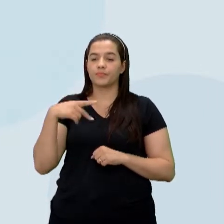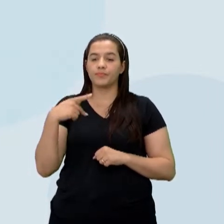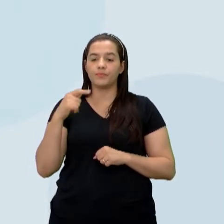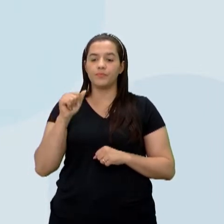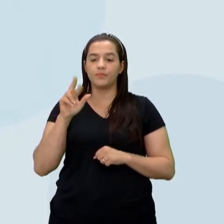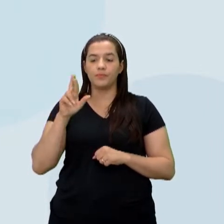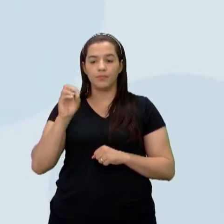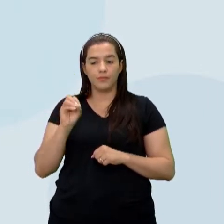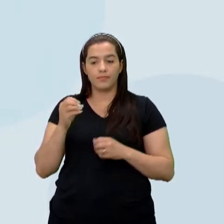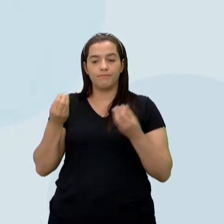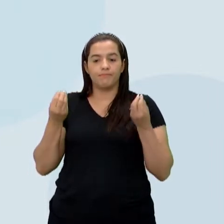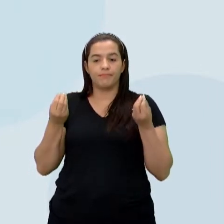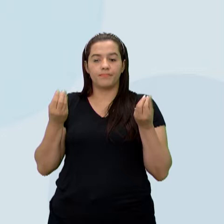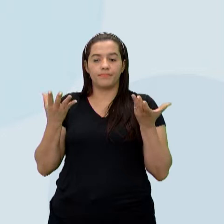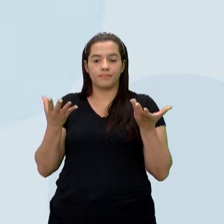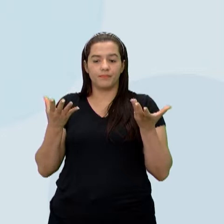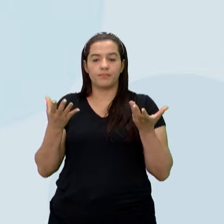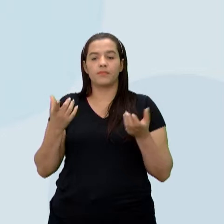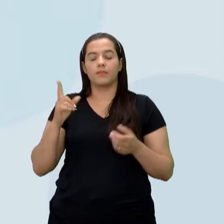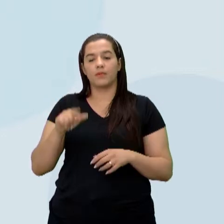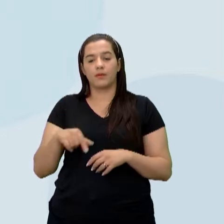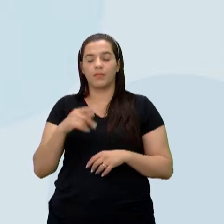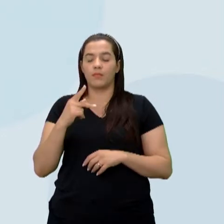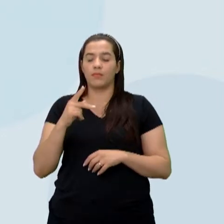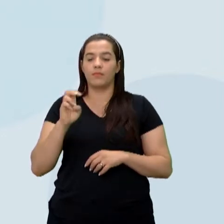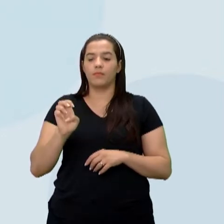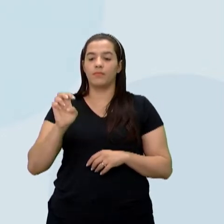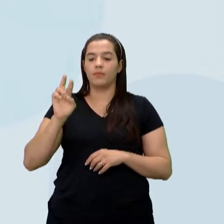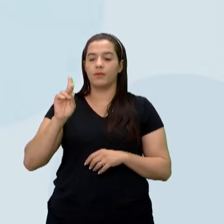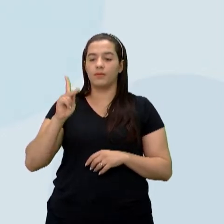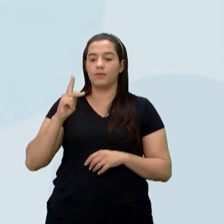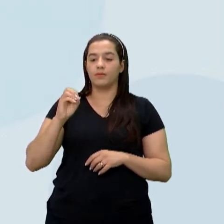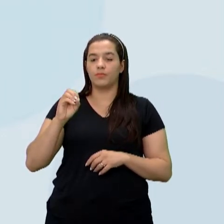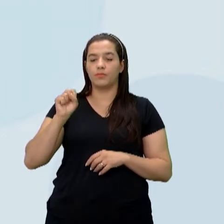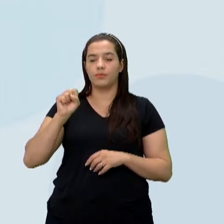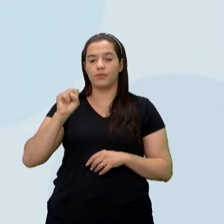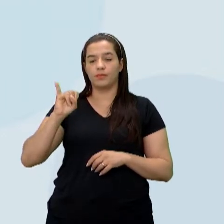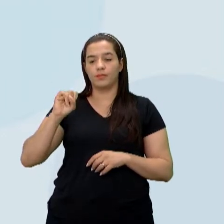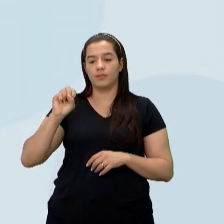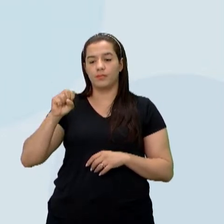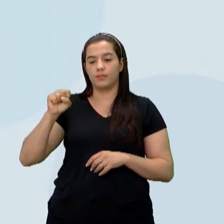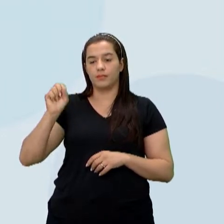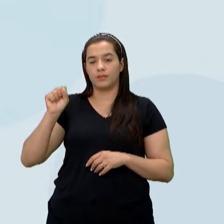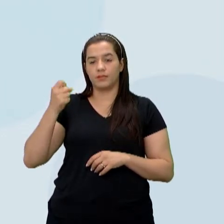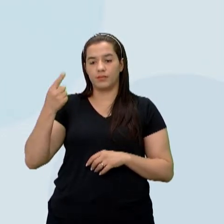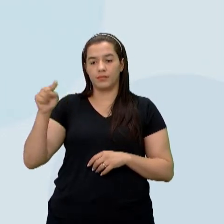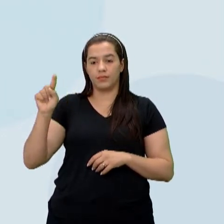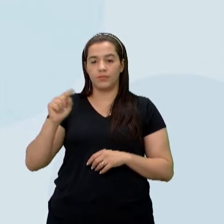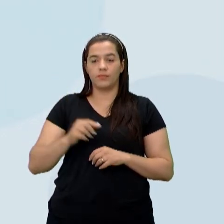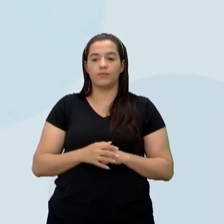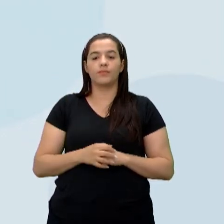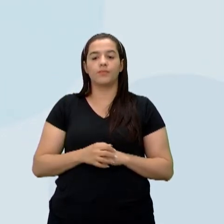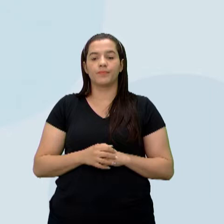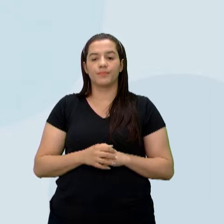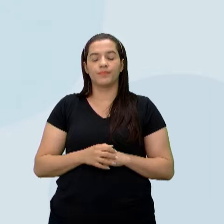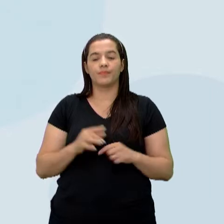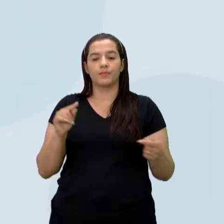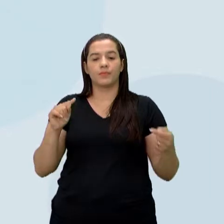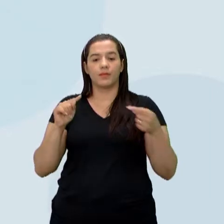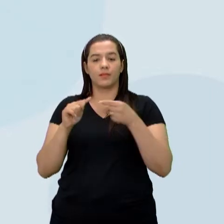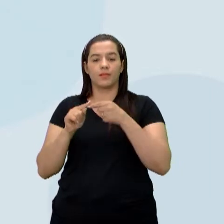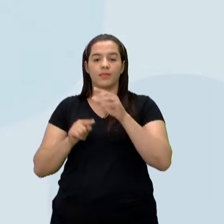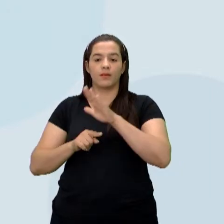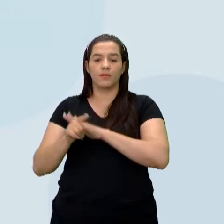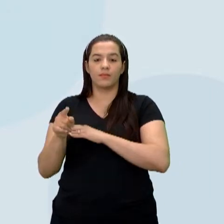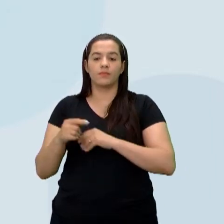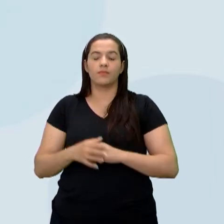uma preposição, né, Elaine? Que nós temos também esse para lá na pergunta. Vamos fazer essa relação da pergunta, ó,